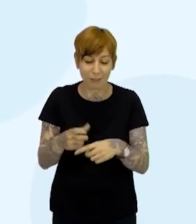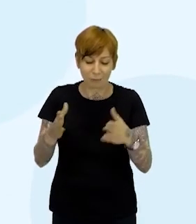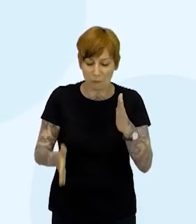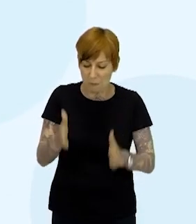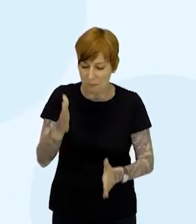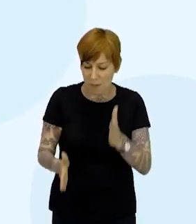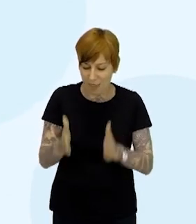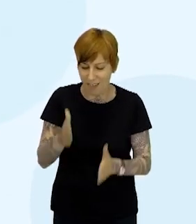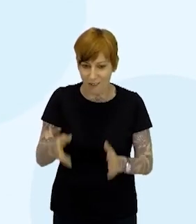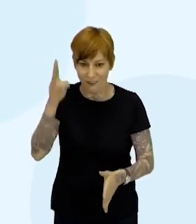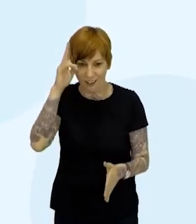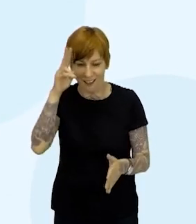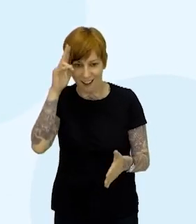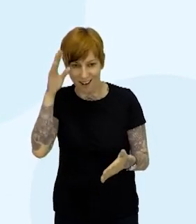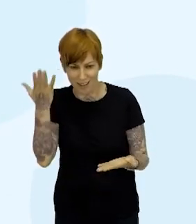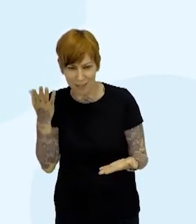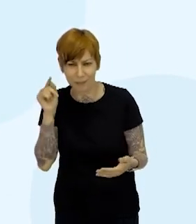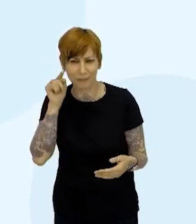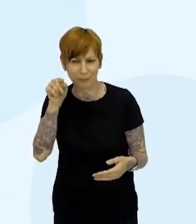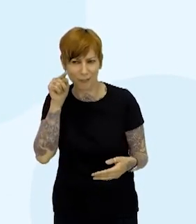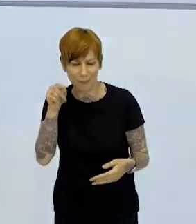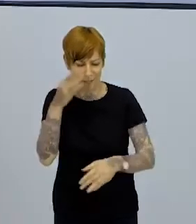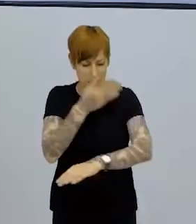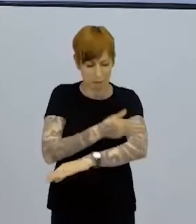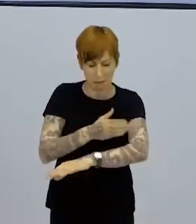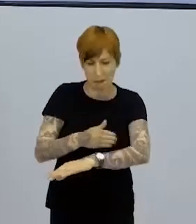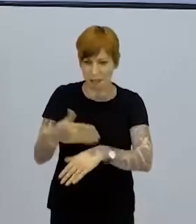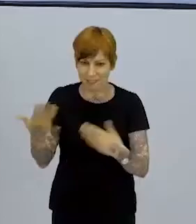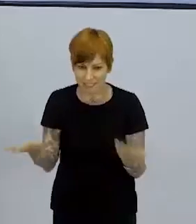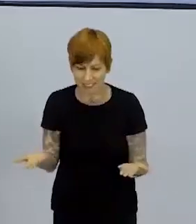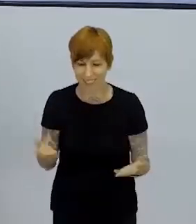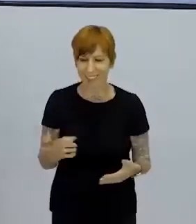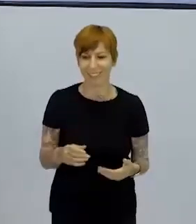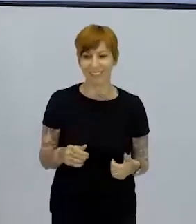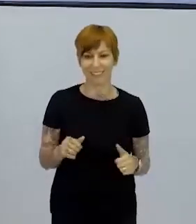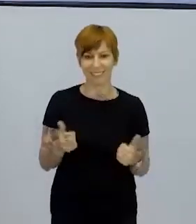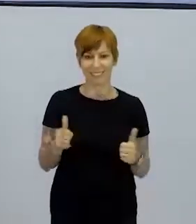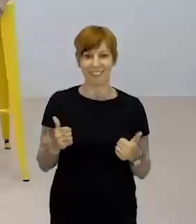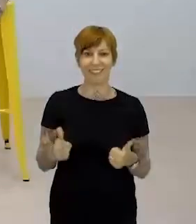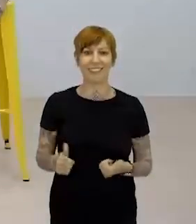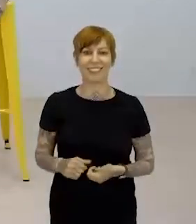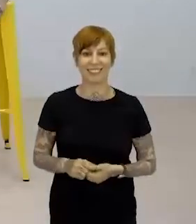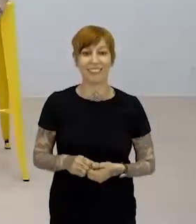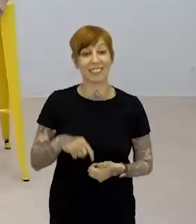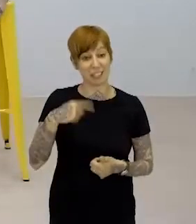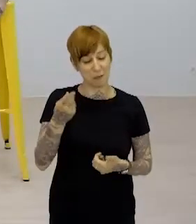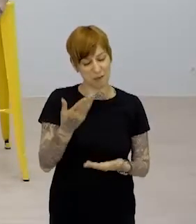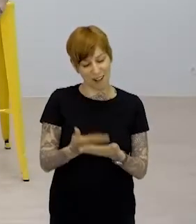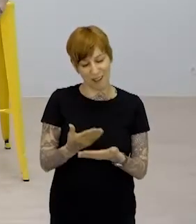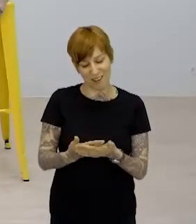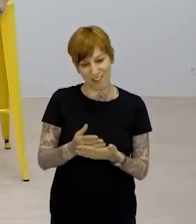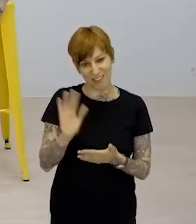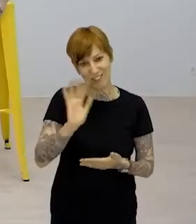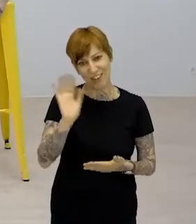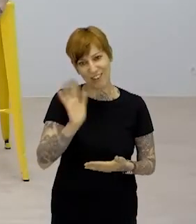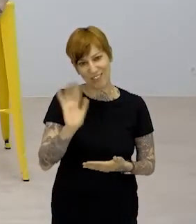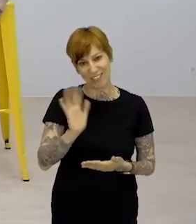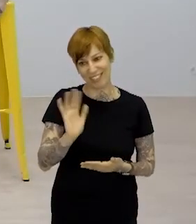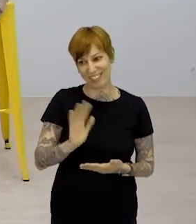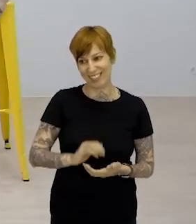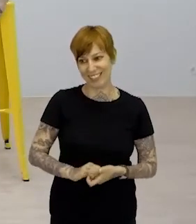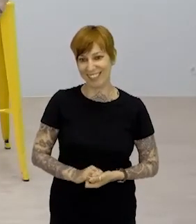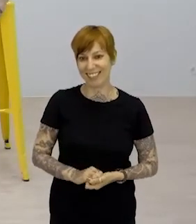estranhas ou você ainda é o jovem? Então, por favor, não esqueça de avaliar a nossa aula e a gente se encontra nas próximas aulas. Tchau, tchau, gente.